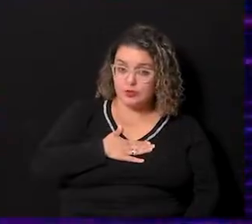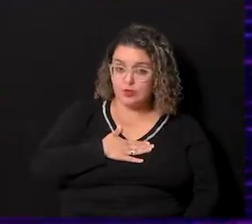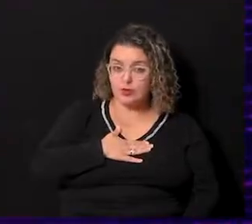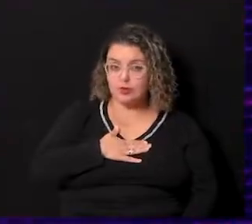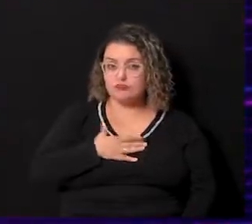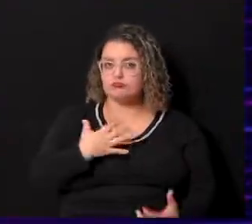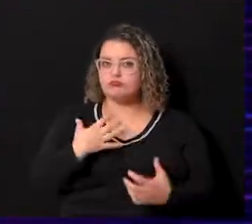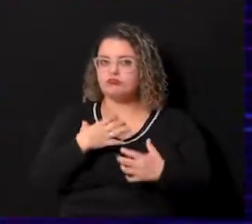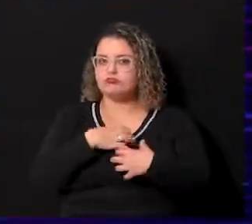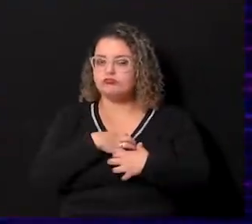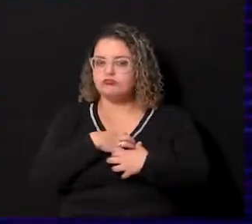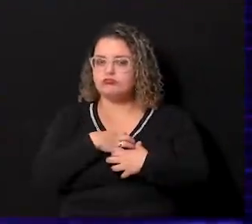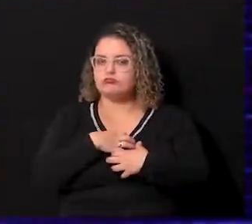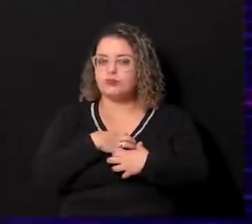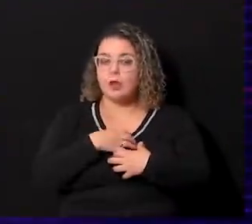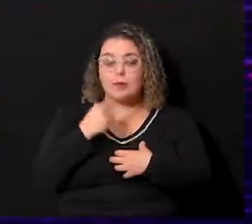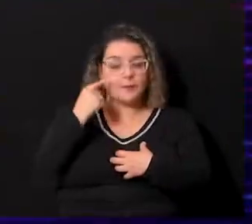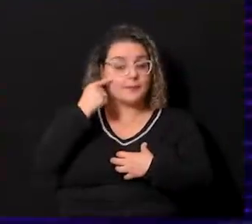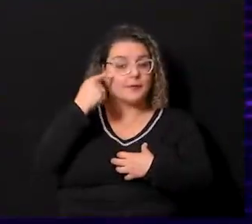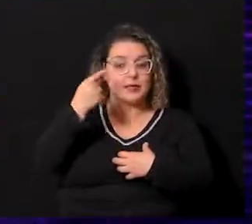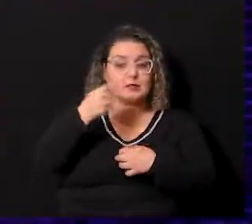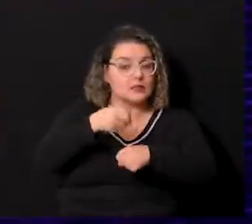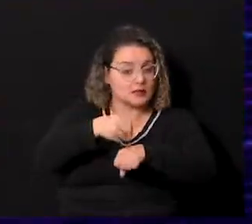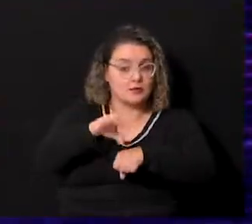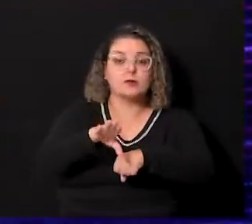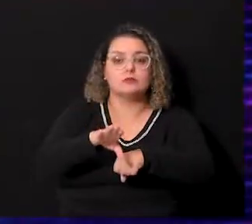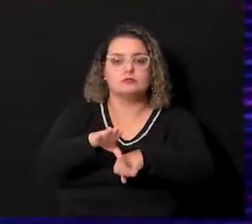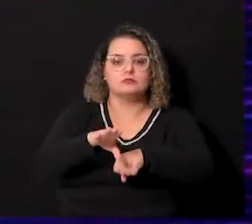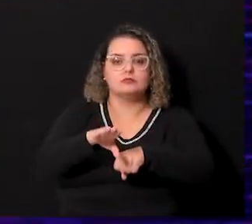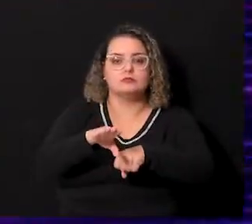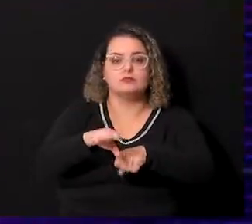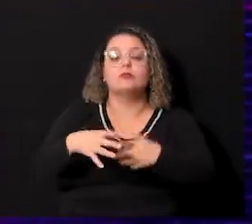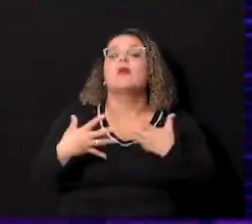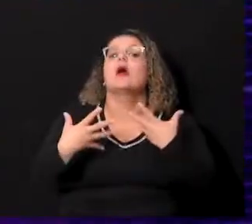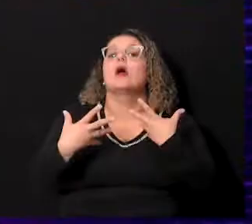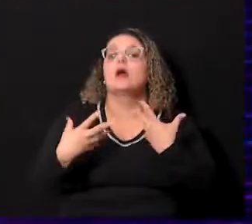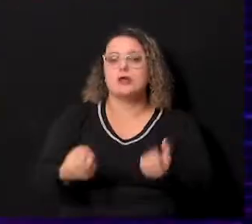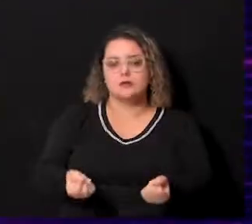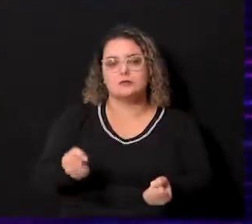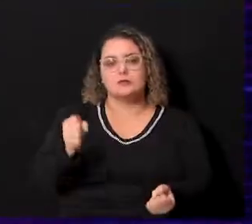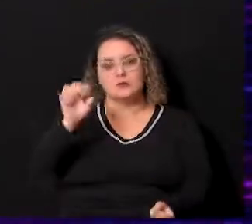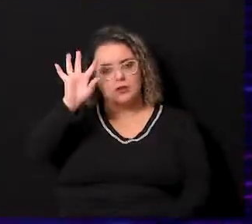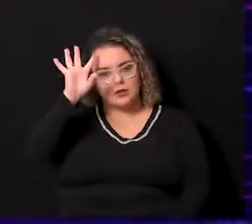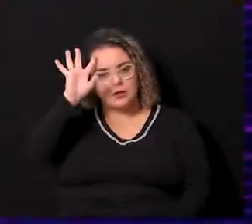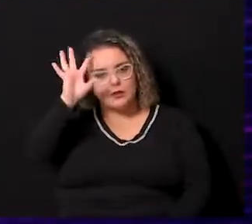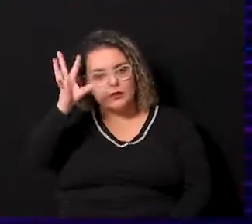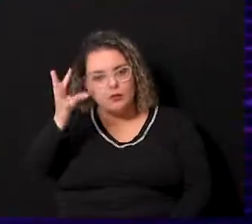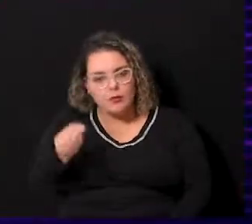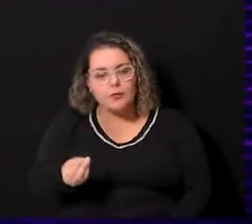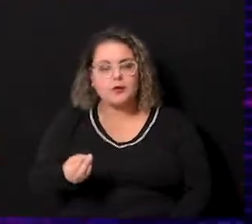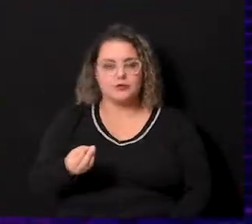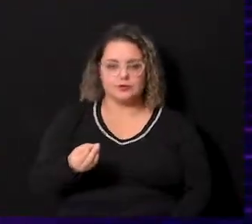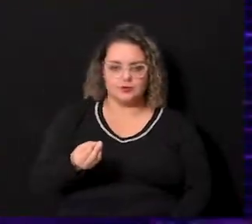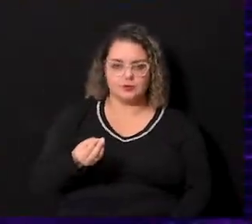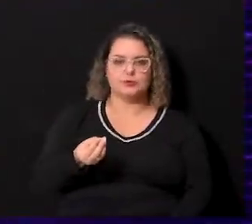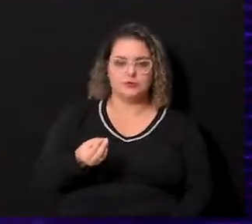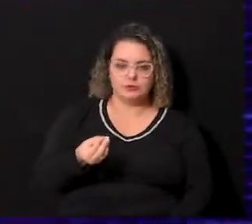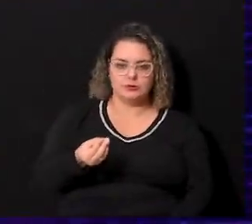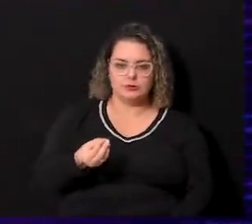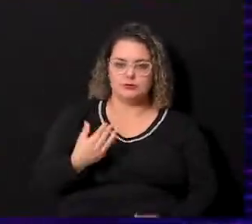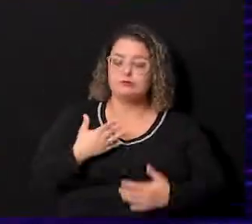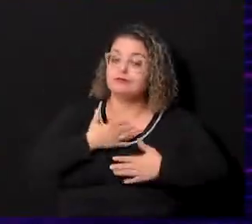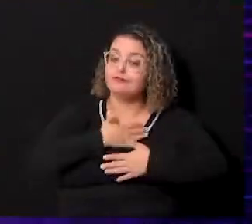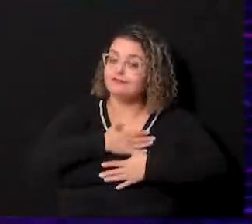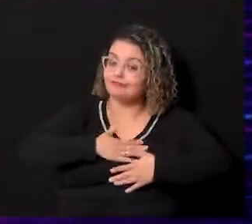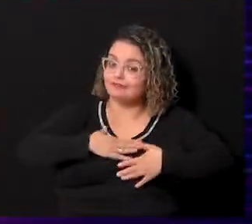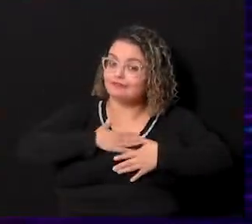mim, porque eu sinto como se a minha mensagem foi recebida, foi compreendida, né? Então, isso